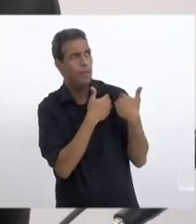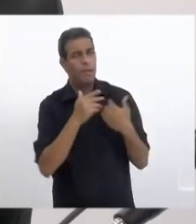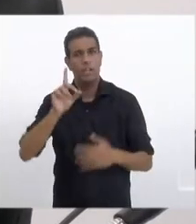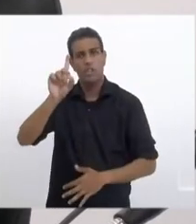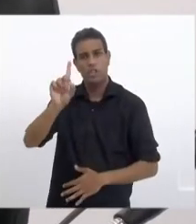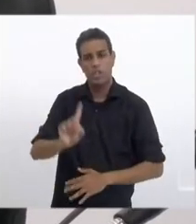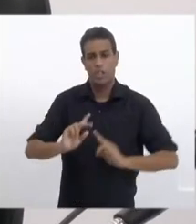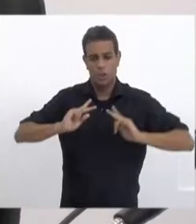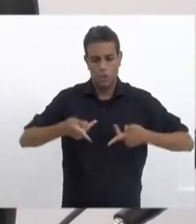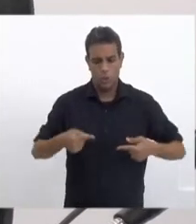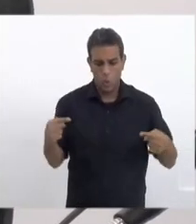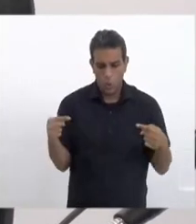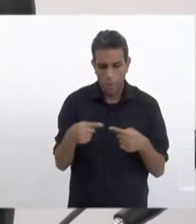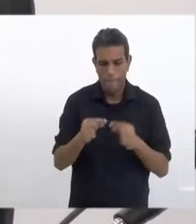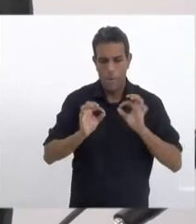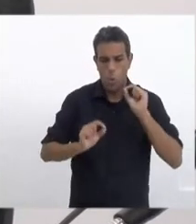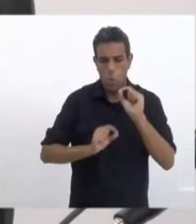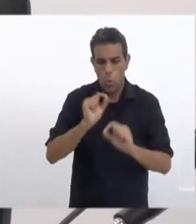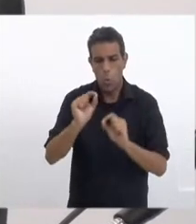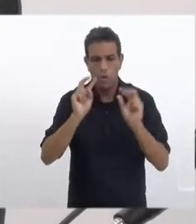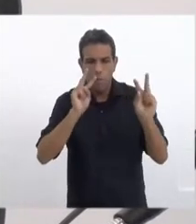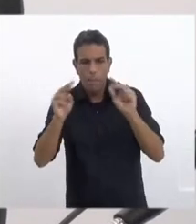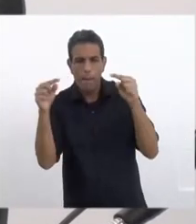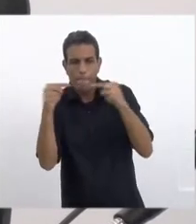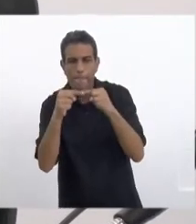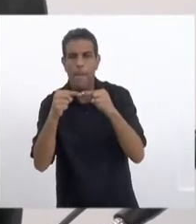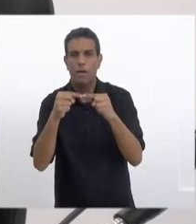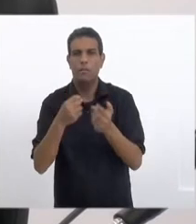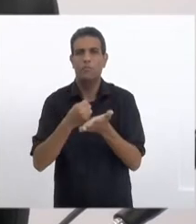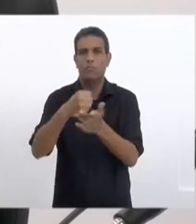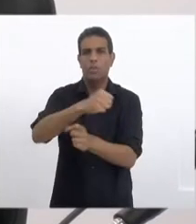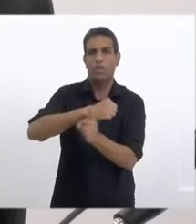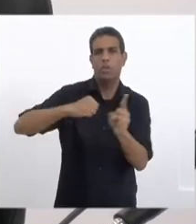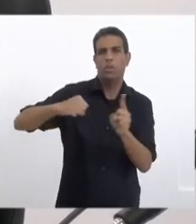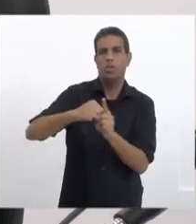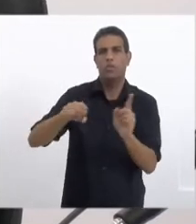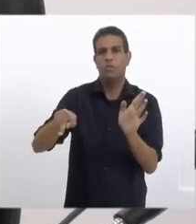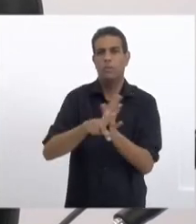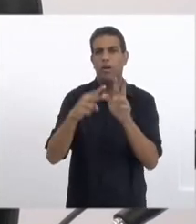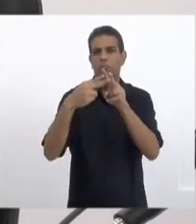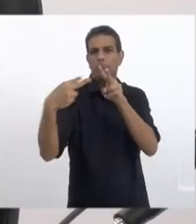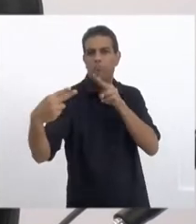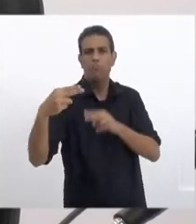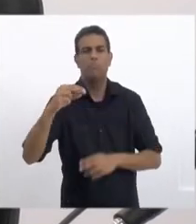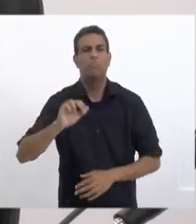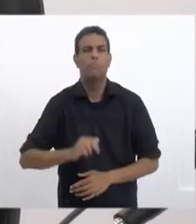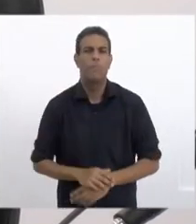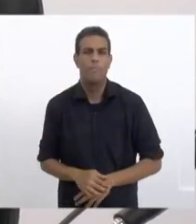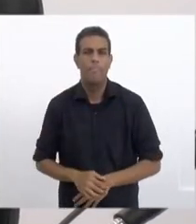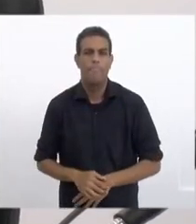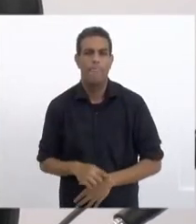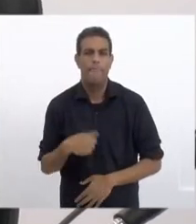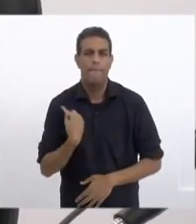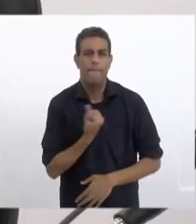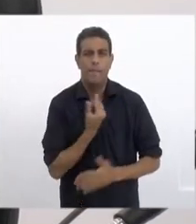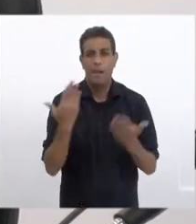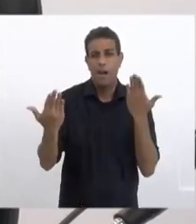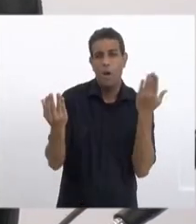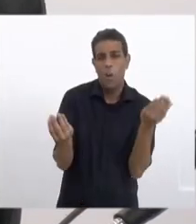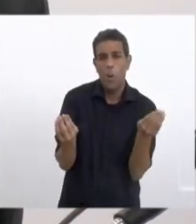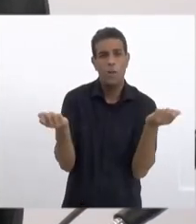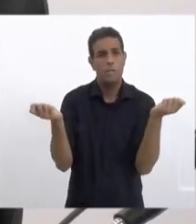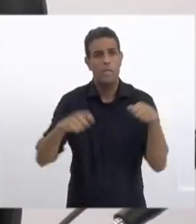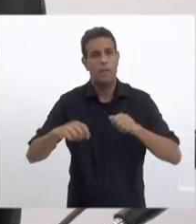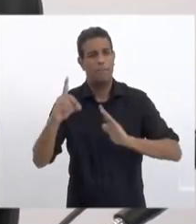atenção psicossocial, sobretudo pela gestão do CAPS-AD do município, e tem feito, atualmente,